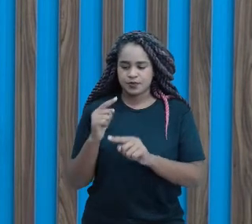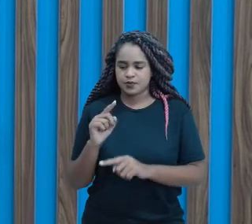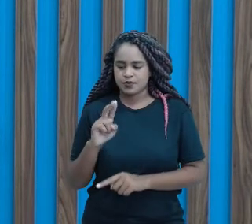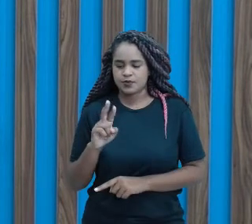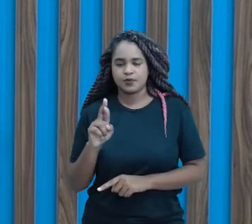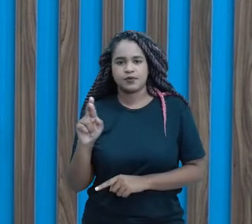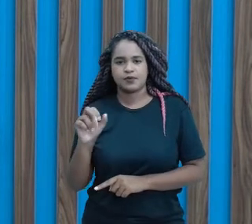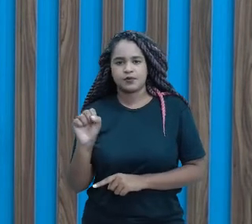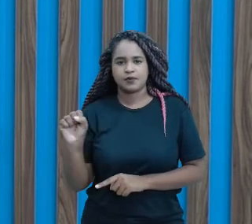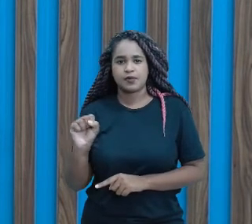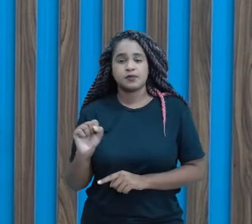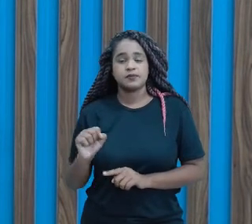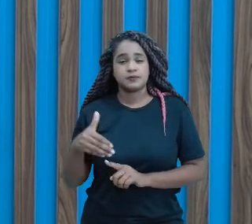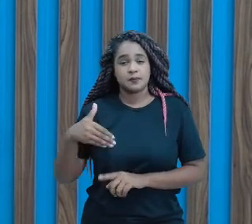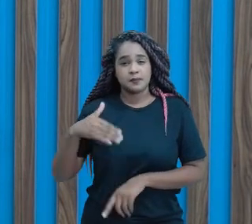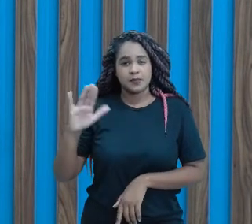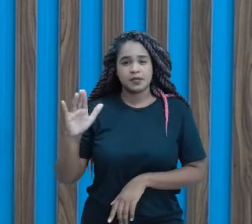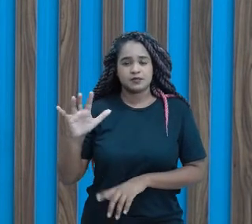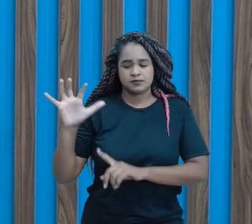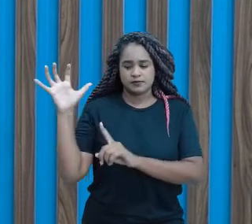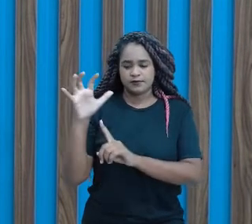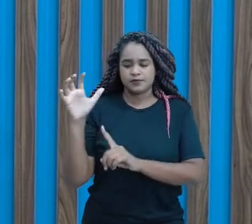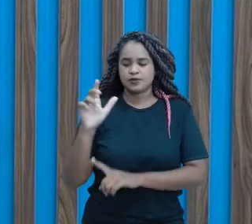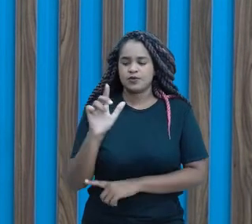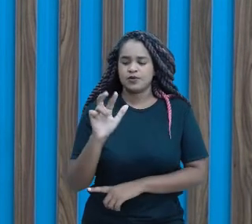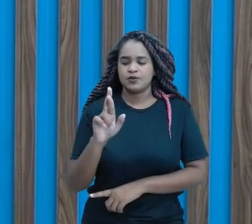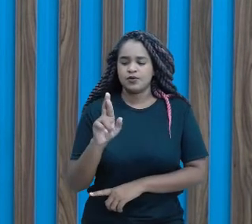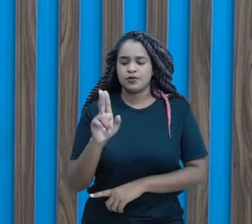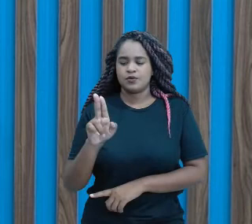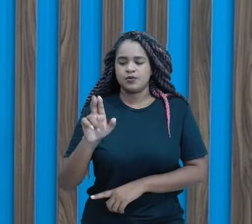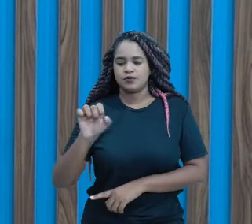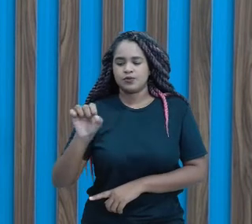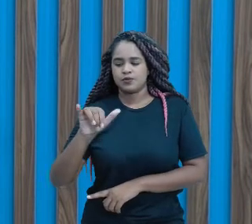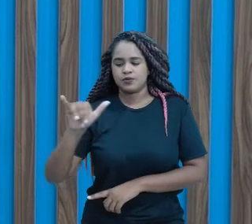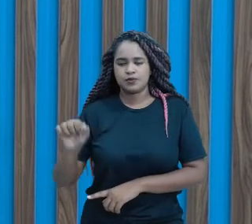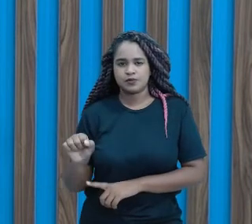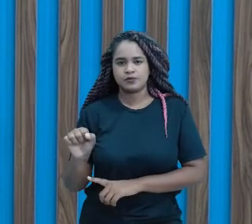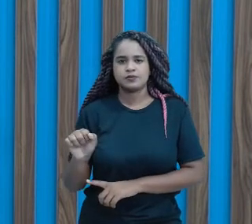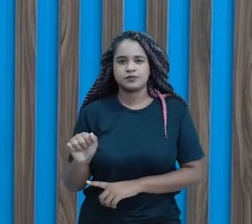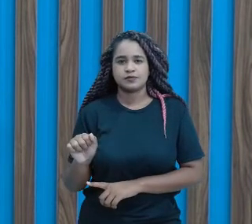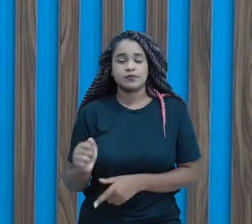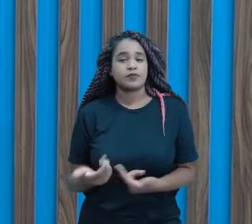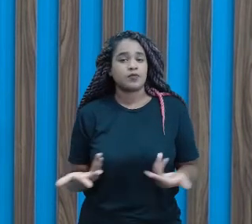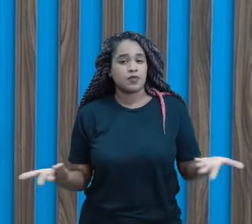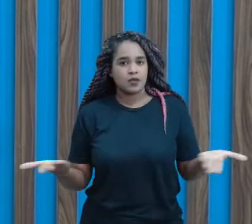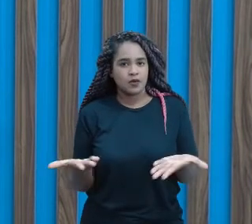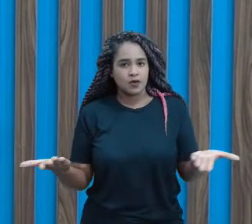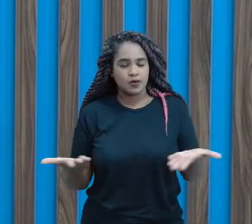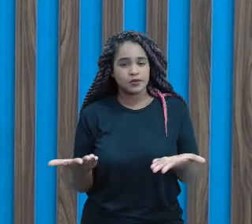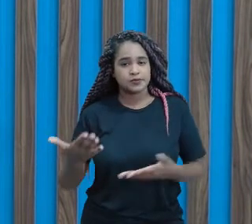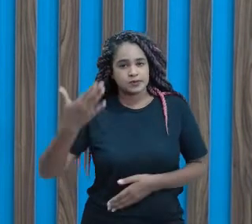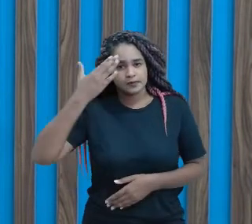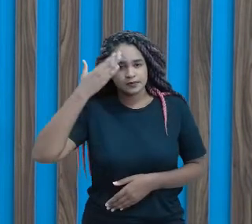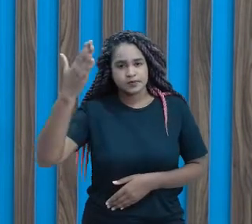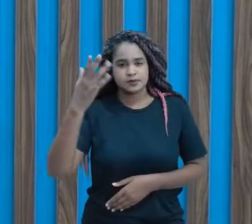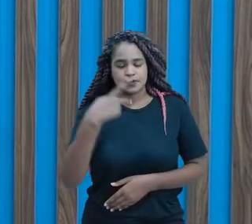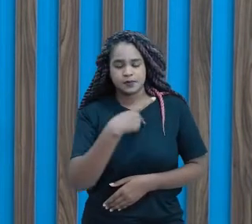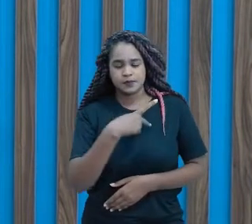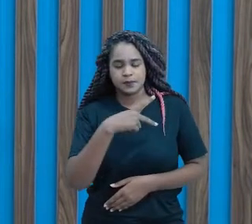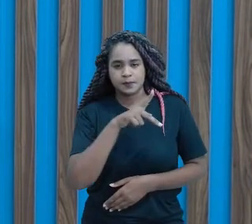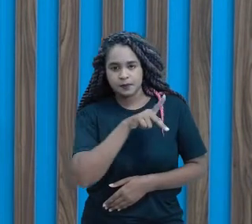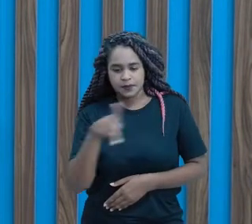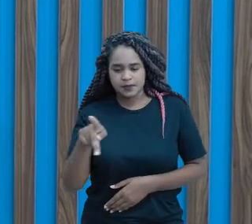influente, com certeza, é a Rússia, né? A Rússia, que é governada hoje pelo presidente, né, Vladimir